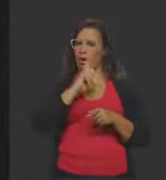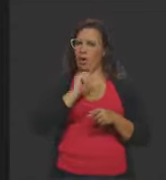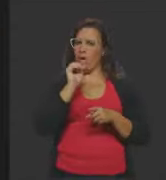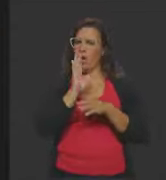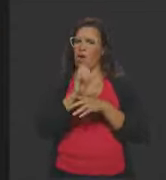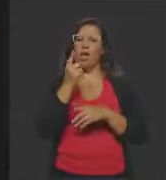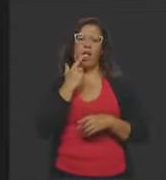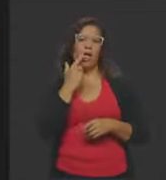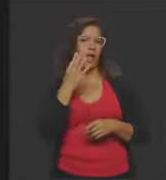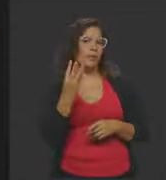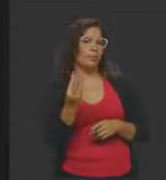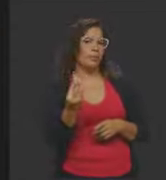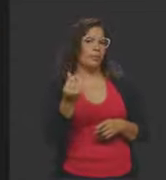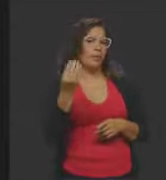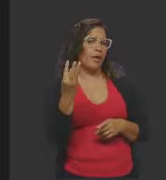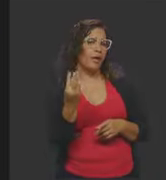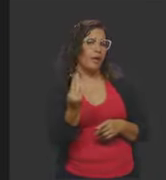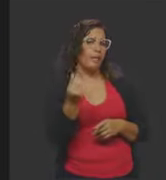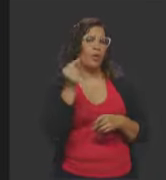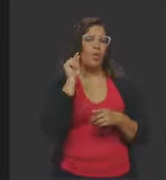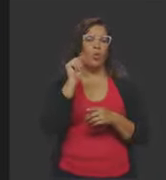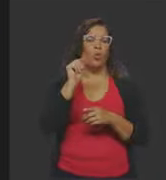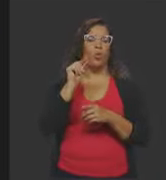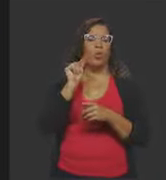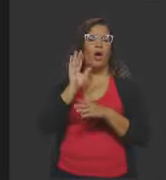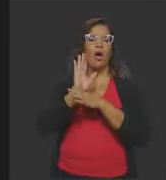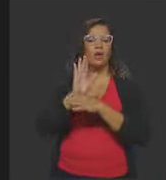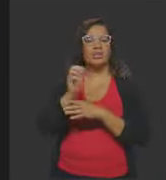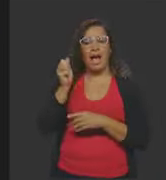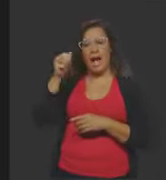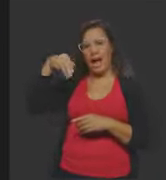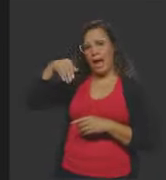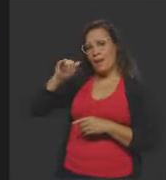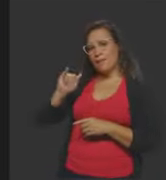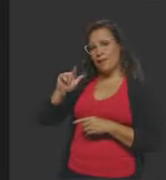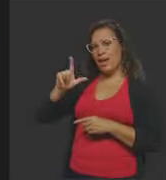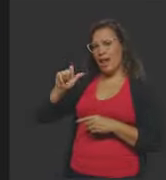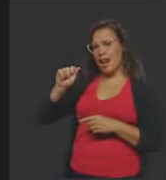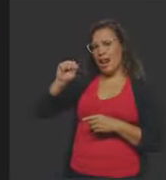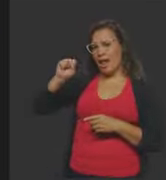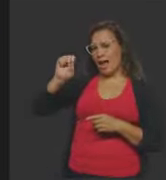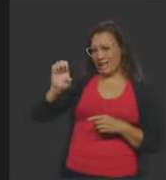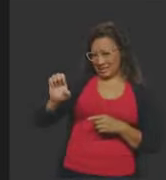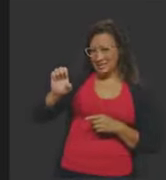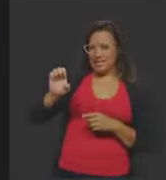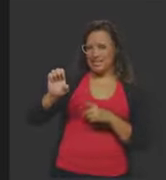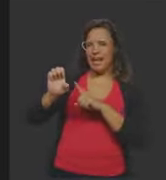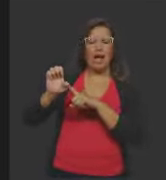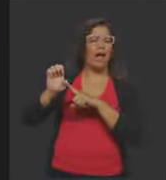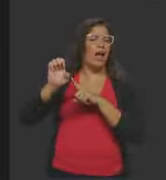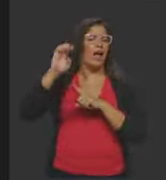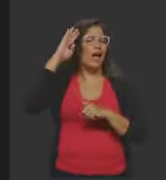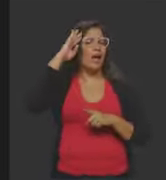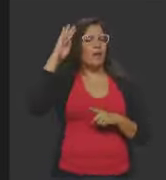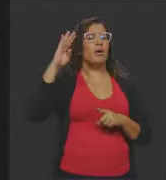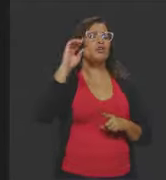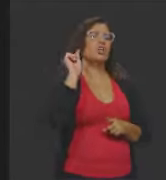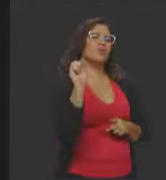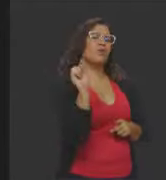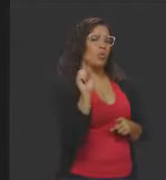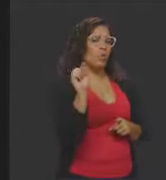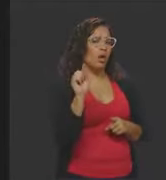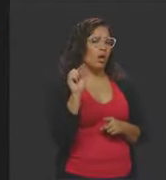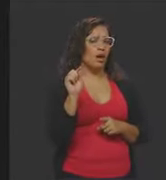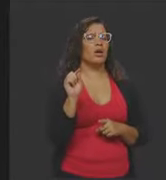a saliva, produzem uma enzima chamada amilase, e a amilase é uma enzima capaz